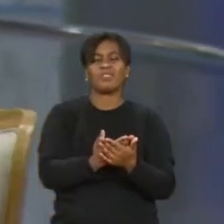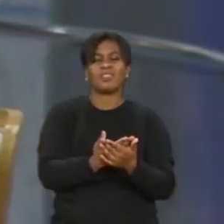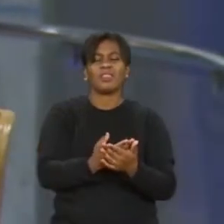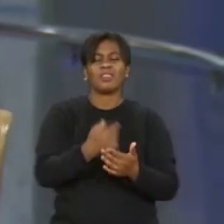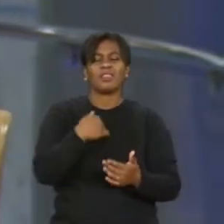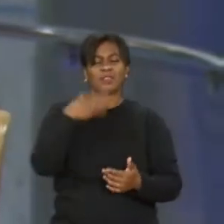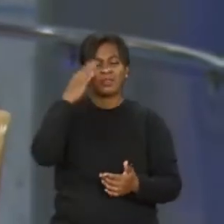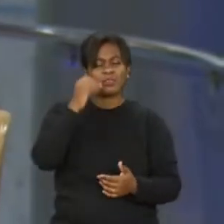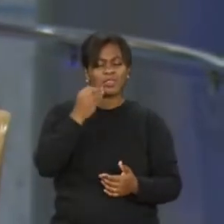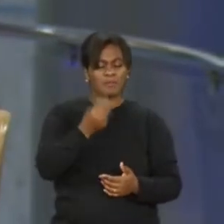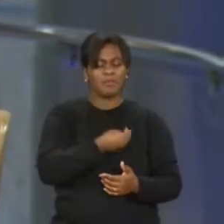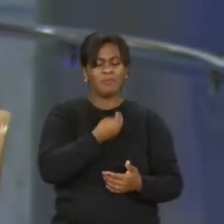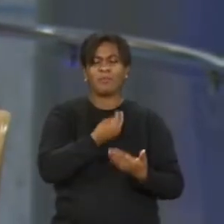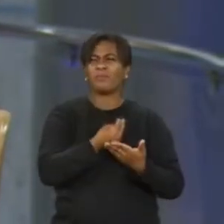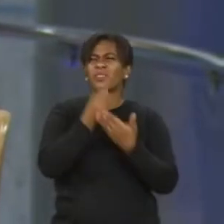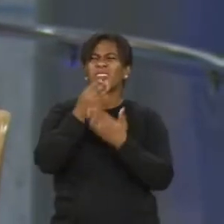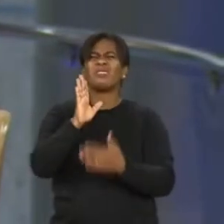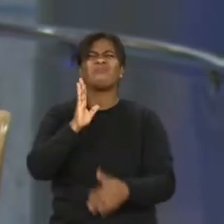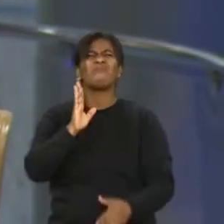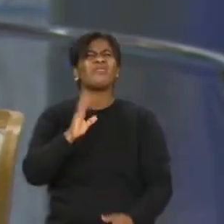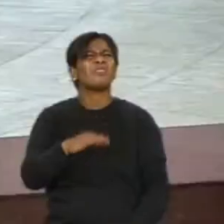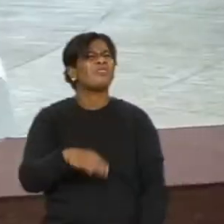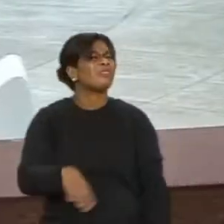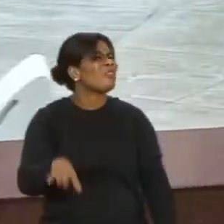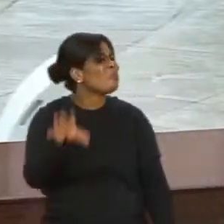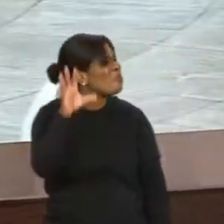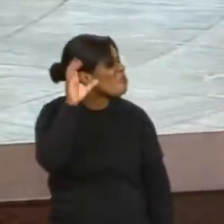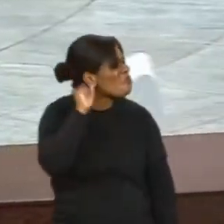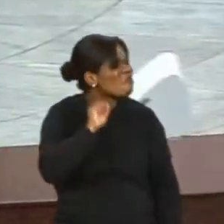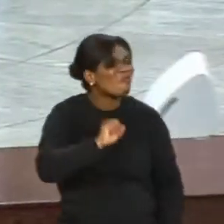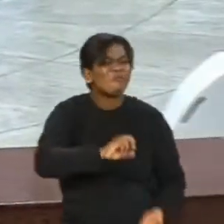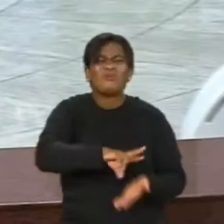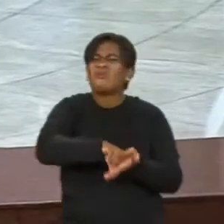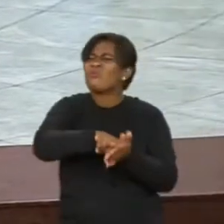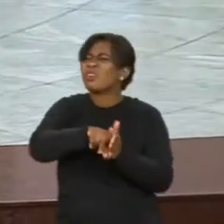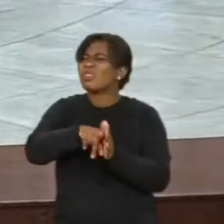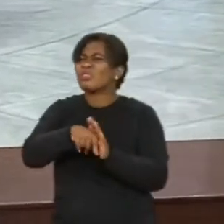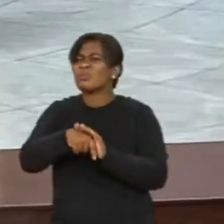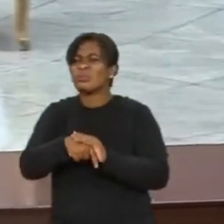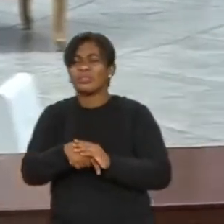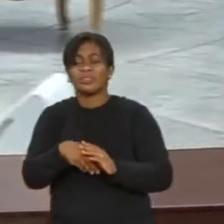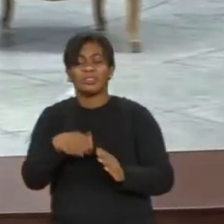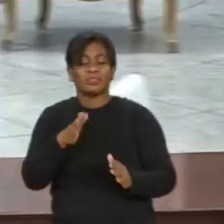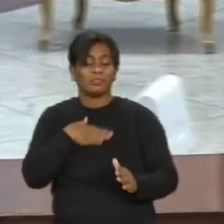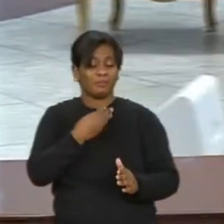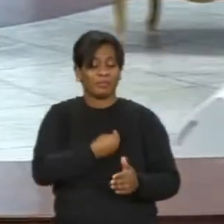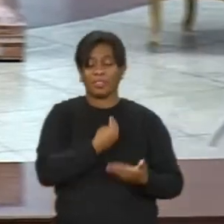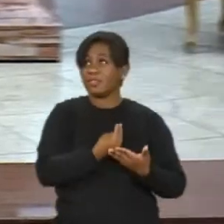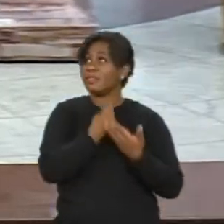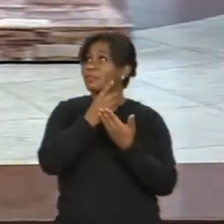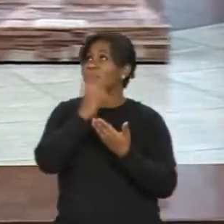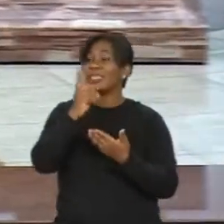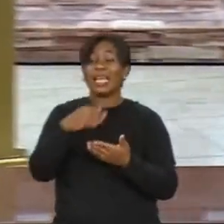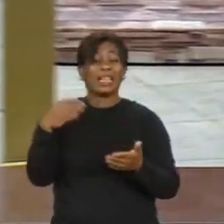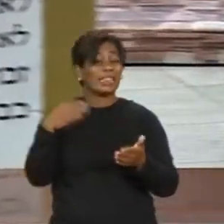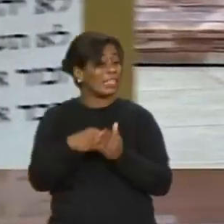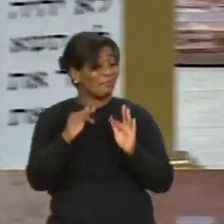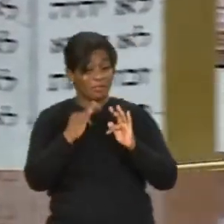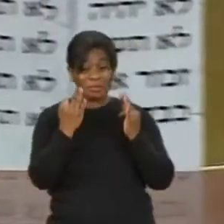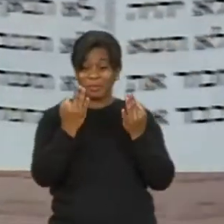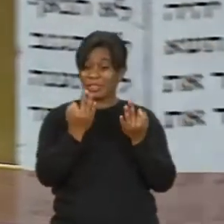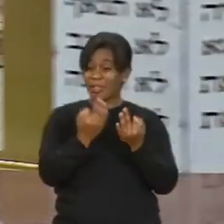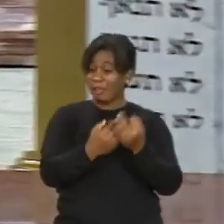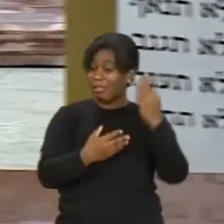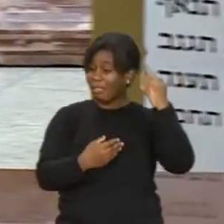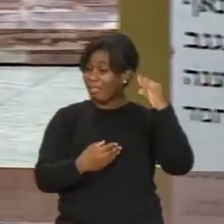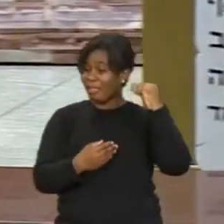entreguei minha vida. Eu já ouvi tanta coisa, pessoal, tanta coisa, quando eu entreguei minha vida a Jesus. E até de familiares meus eu já ouvi,